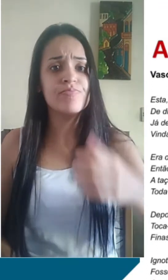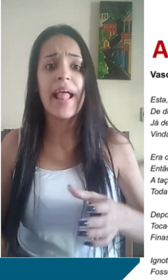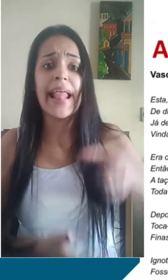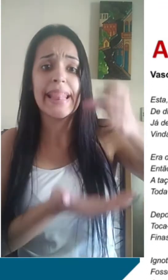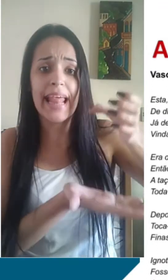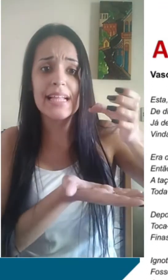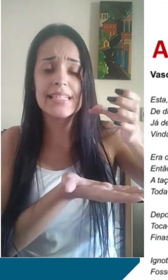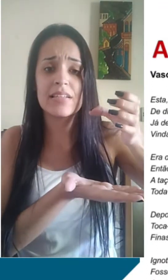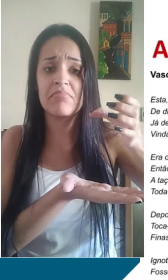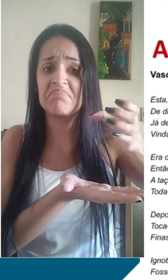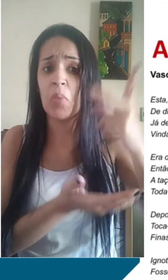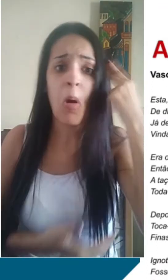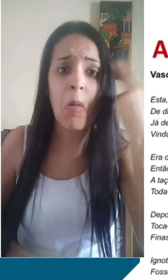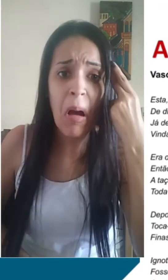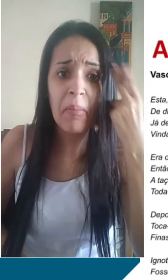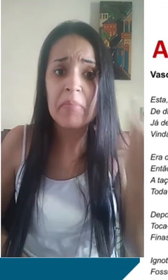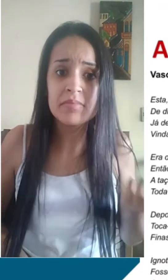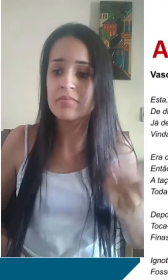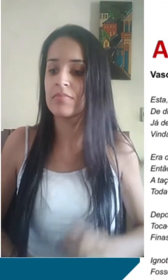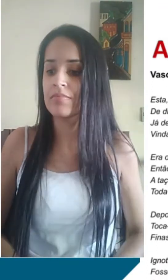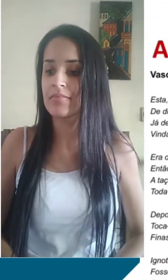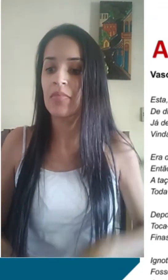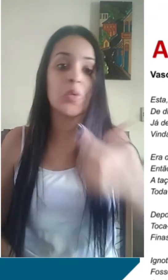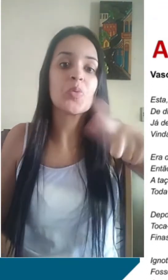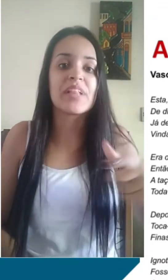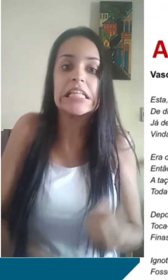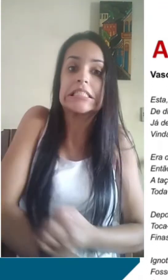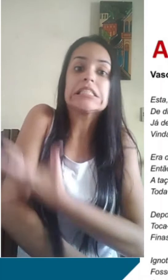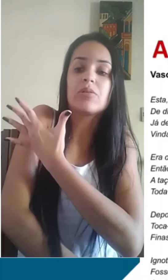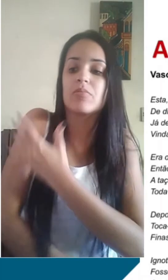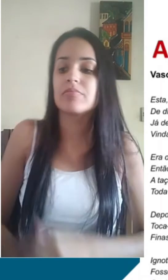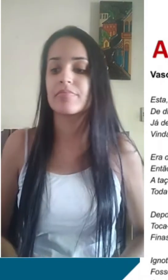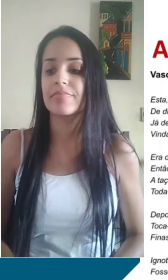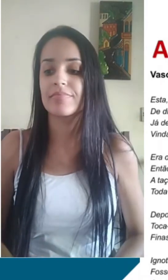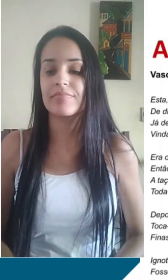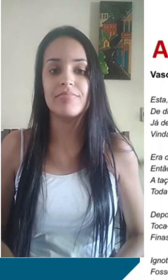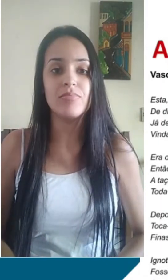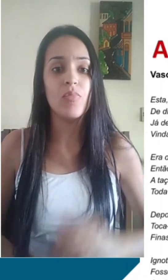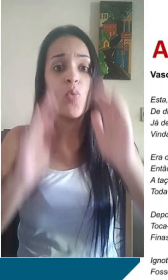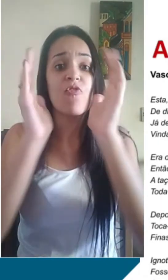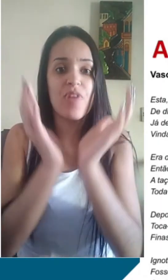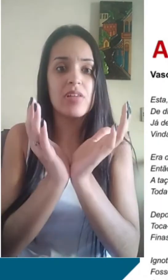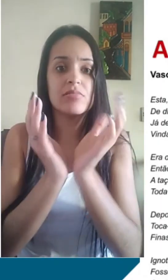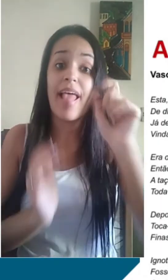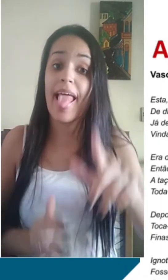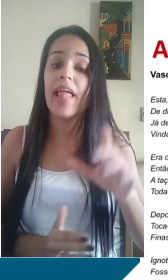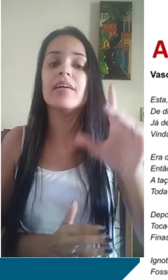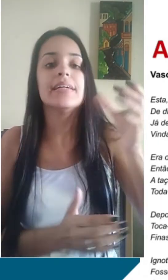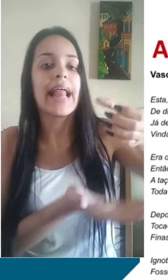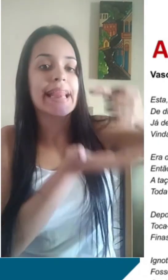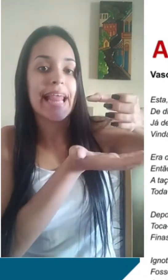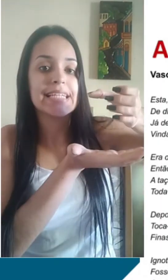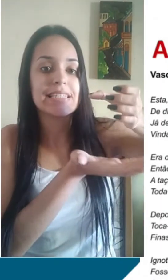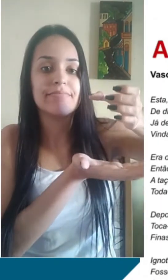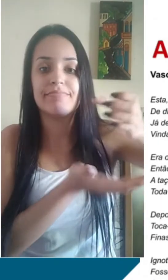grego revela um ideal de perfeição, já que esse vaso é dos deuses. 3. Uma